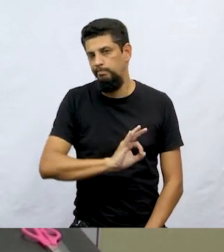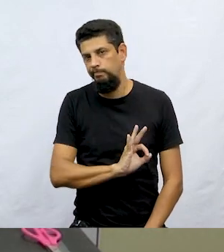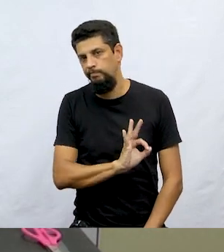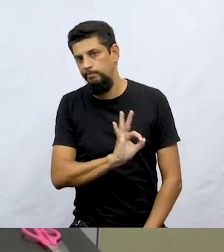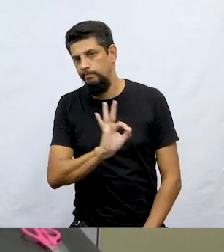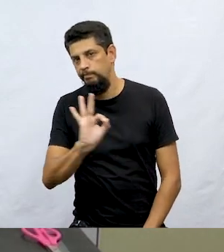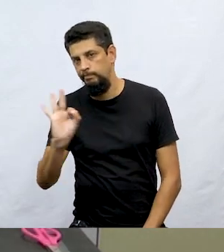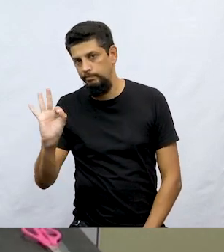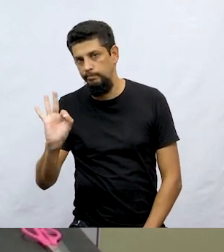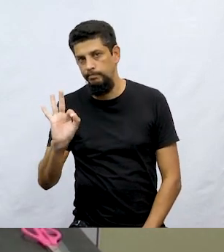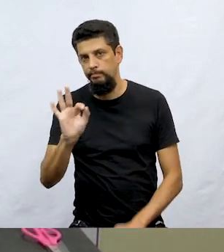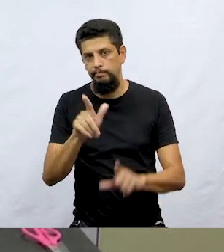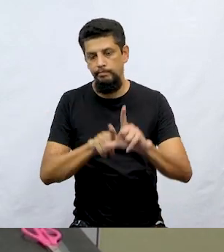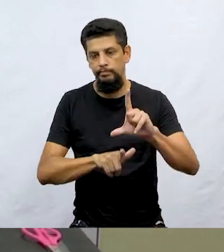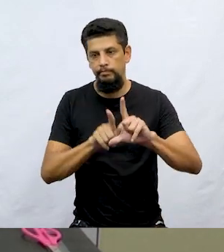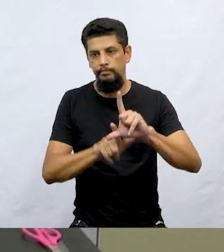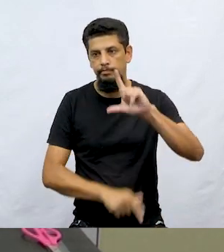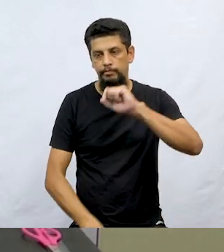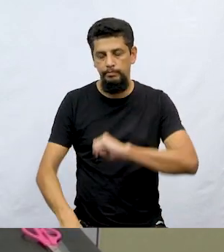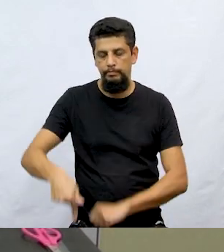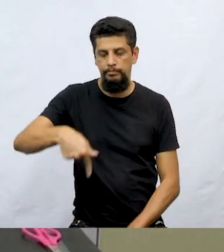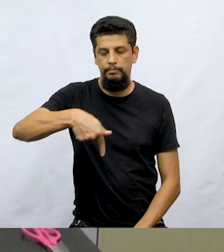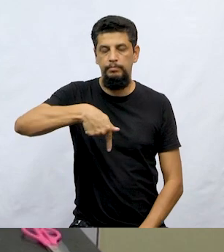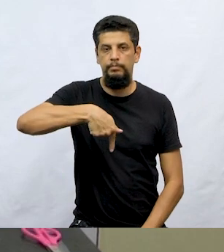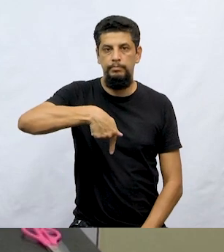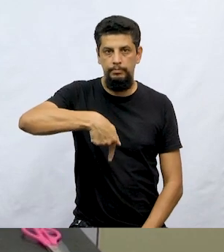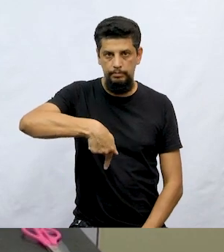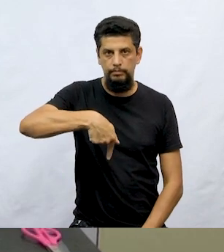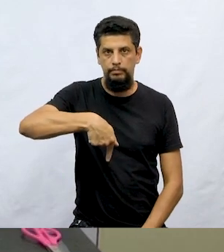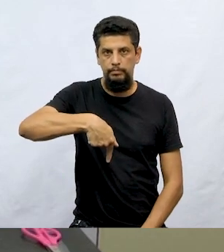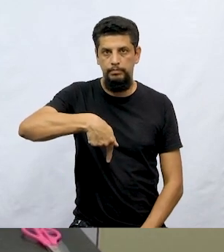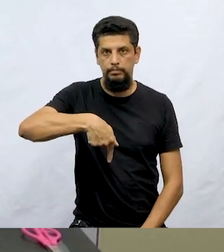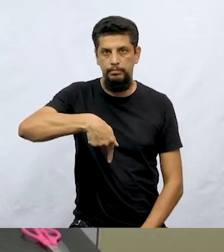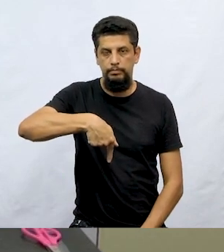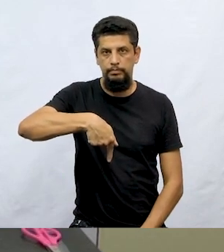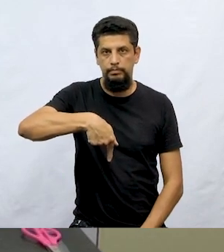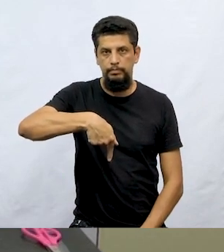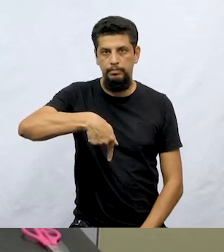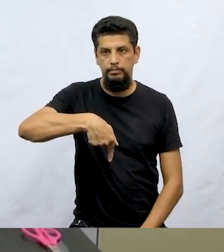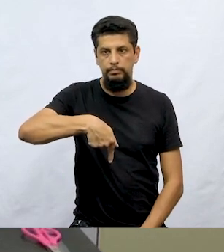Muito bem. Letra Q.